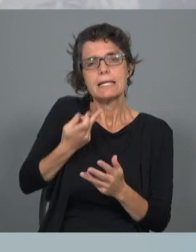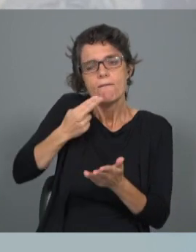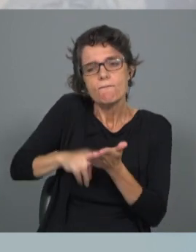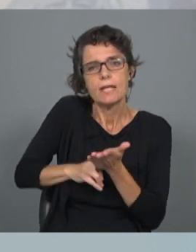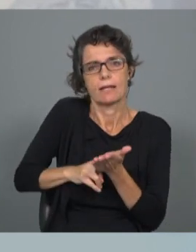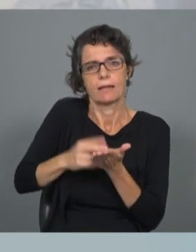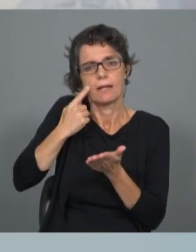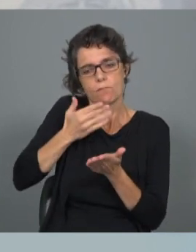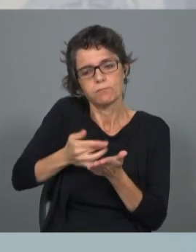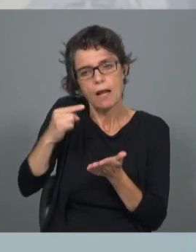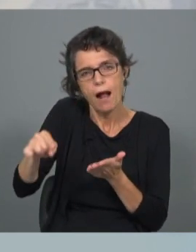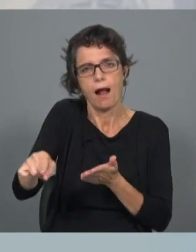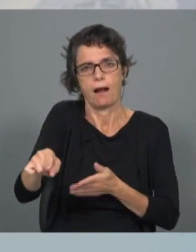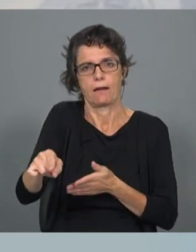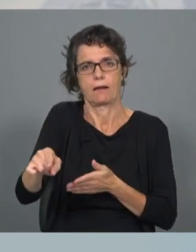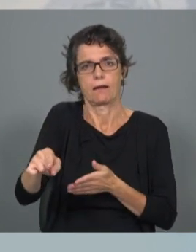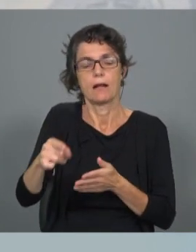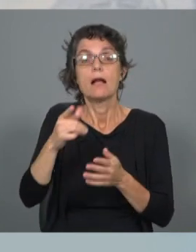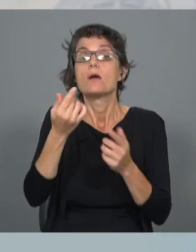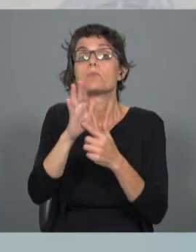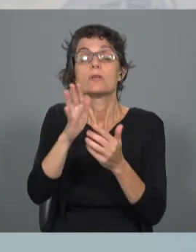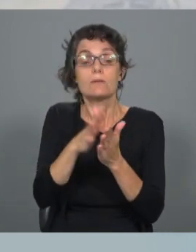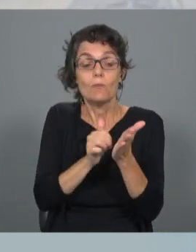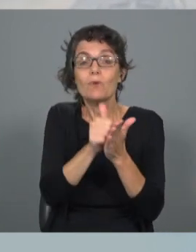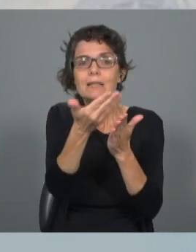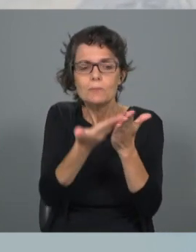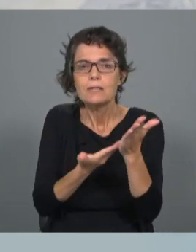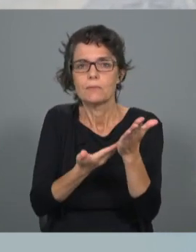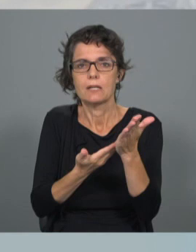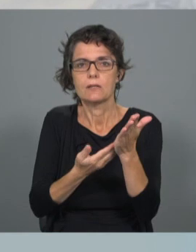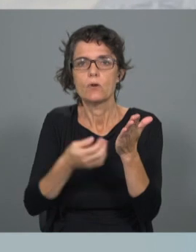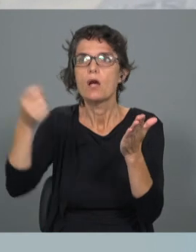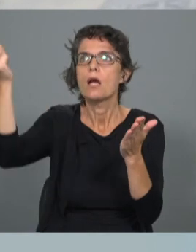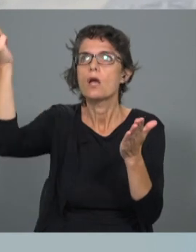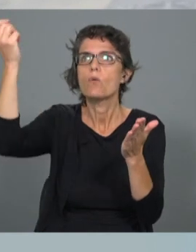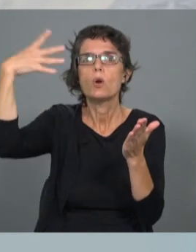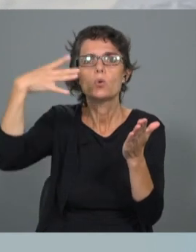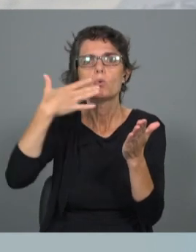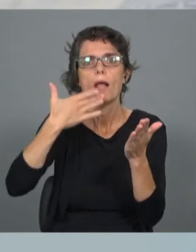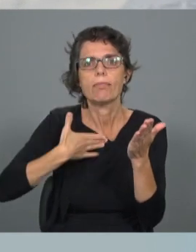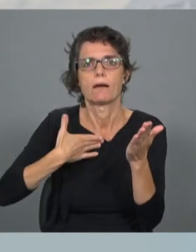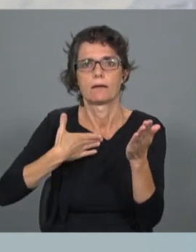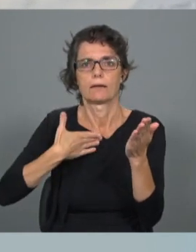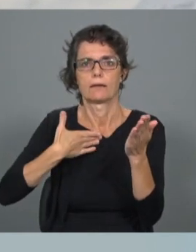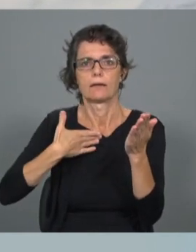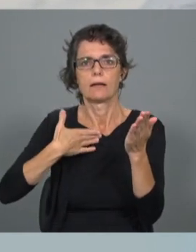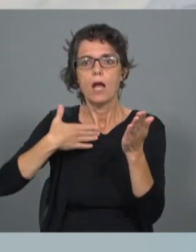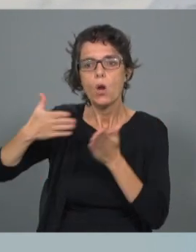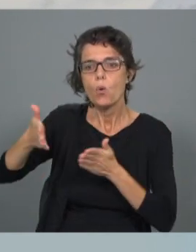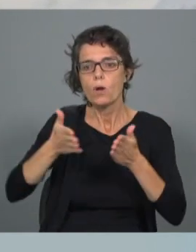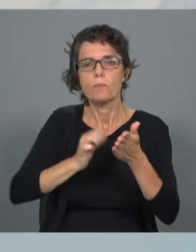tesouro, porque a sabedoria bíblica é a luz que é uma luz que ilumina o nosso caminho.